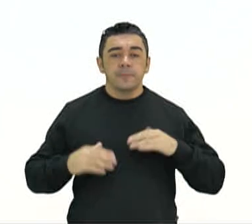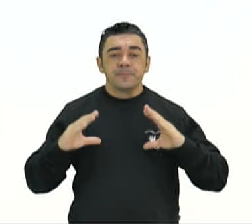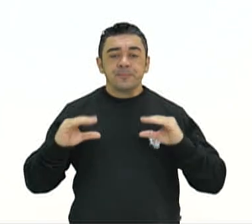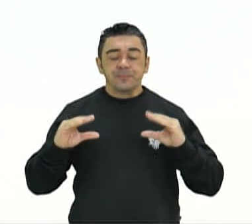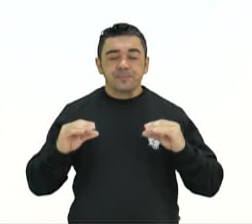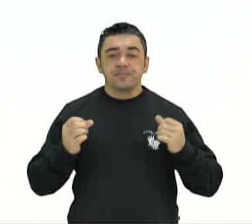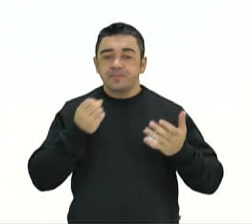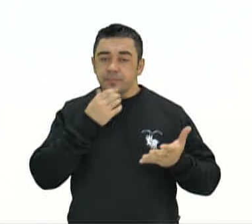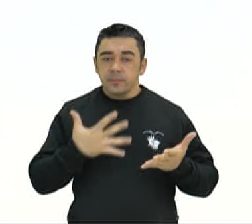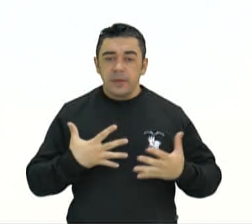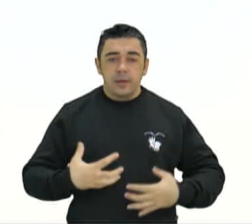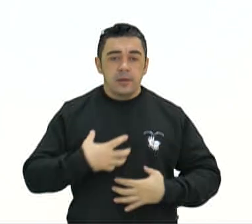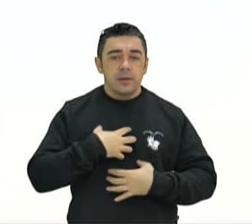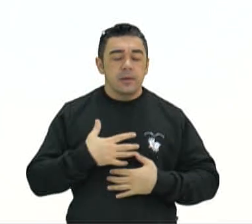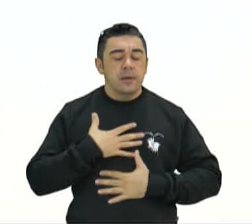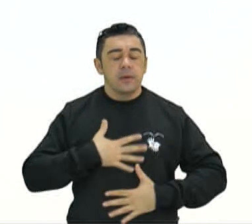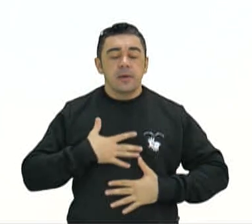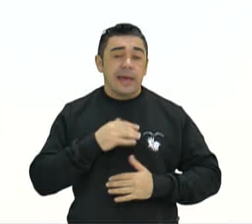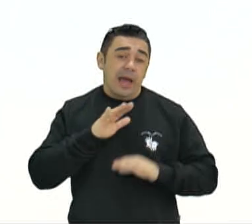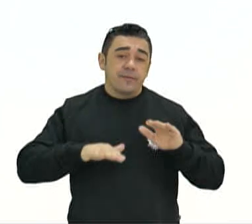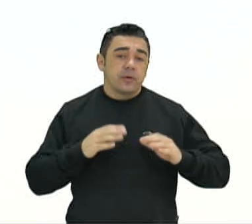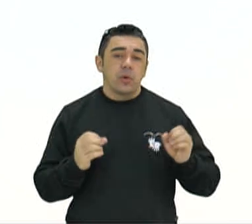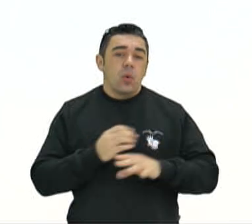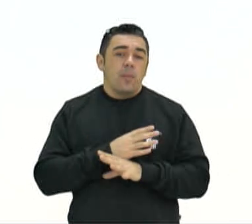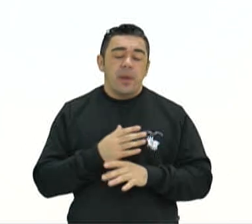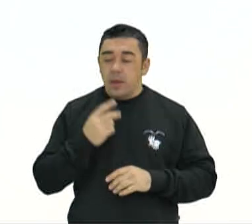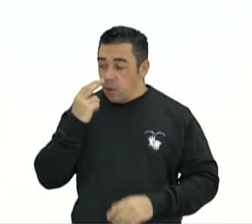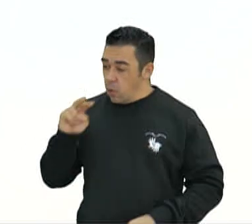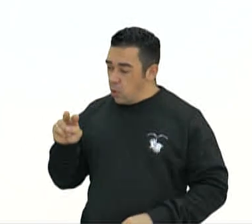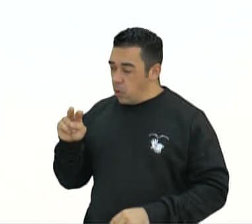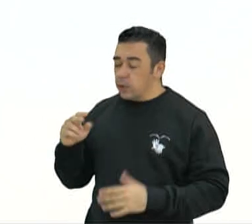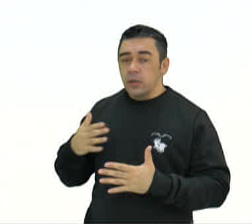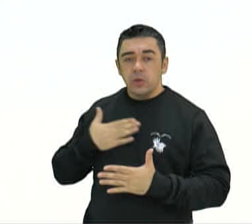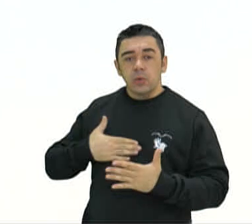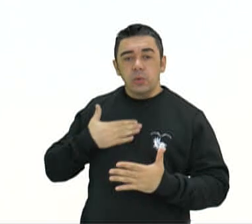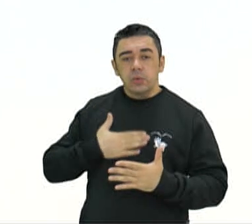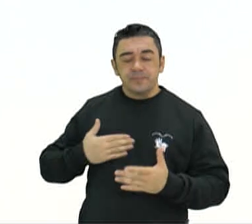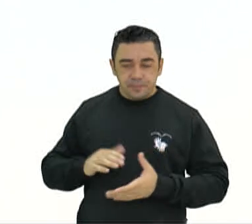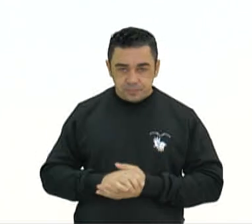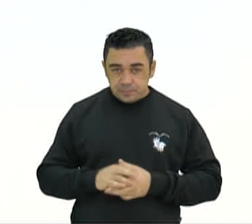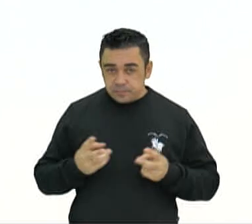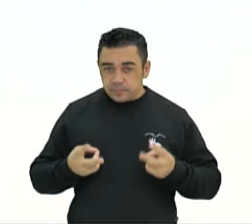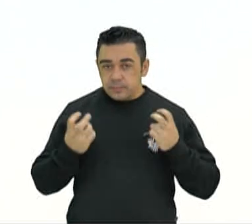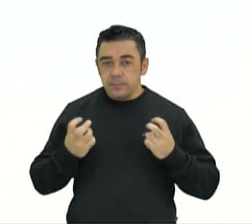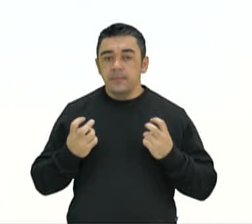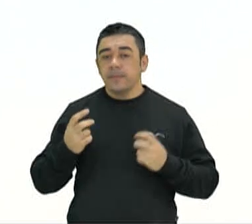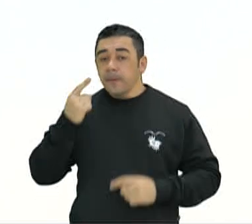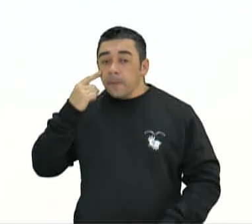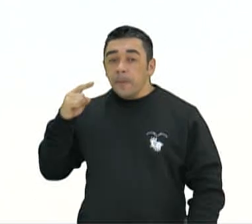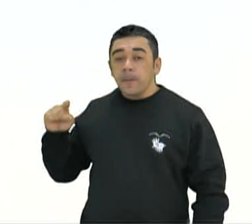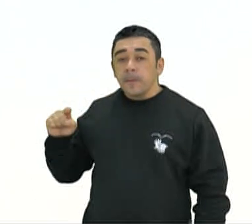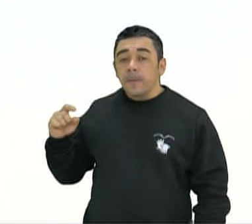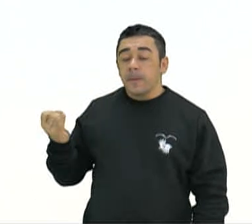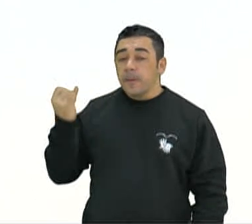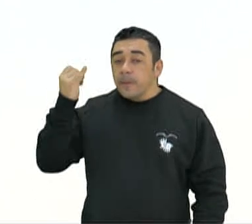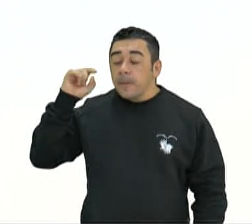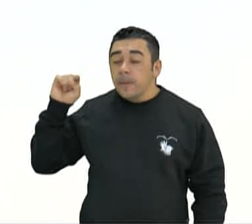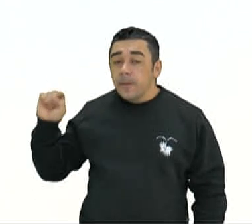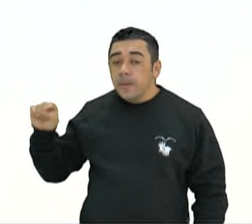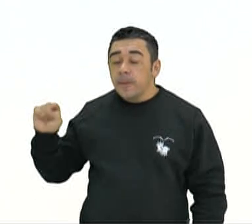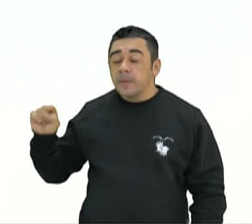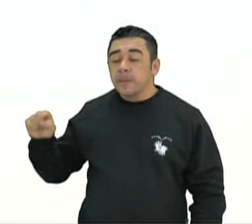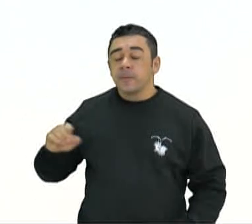corpo, mesmo quando não se está completamente satisfeito com ele. Então, observem que um elemento muito importante